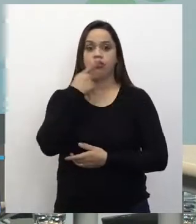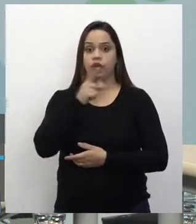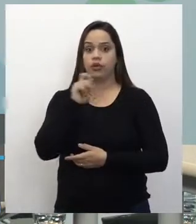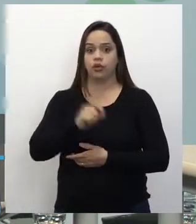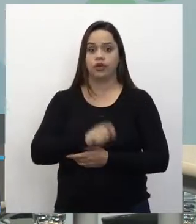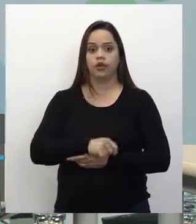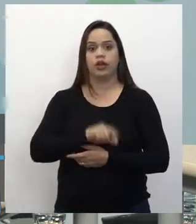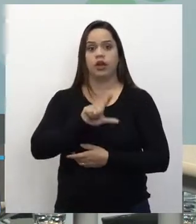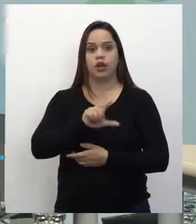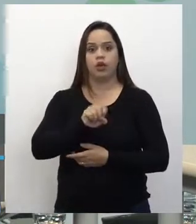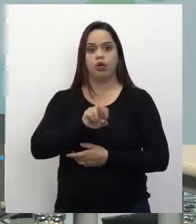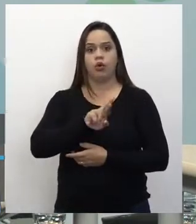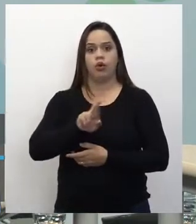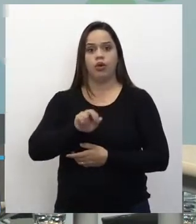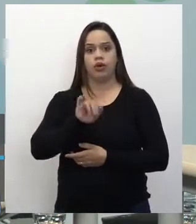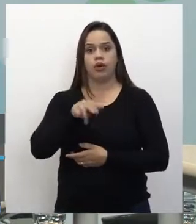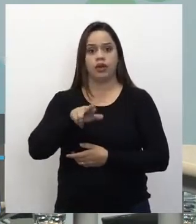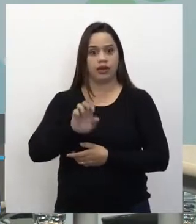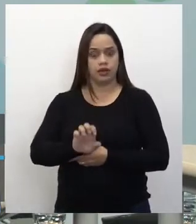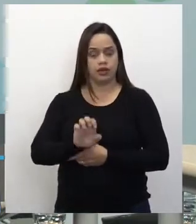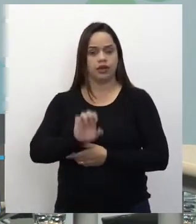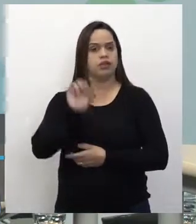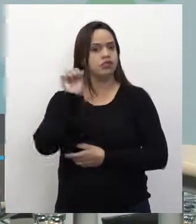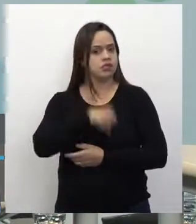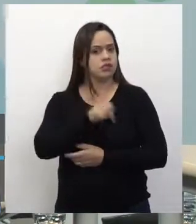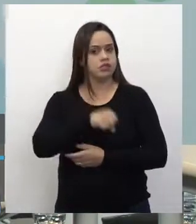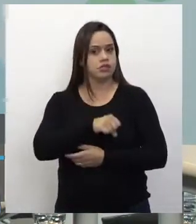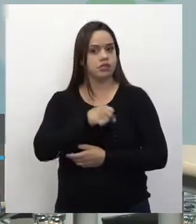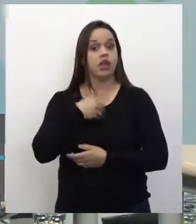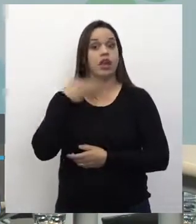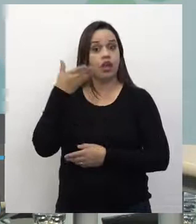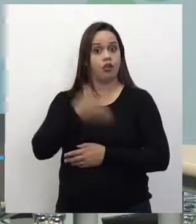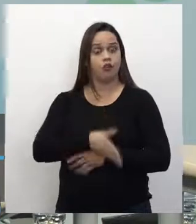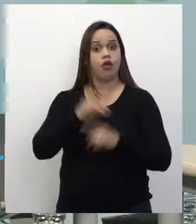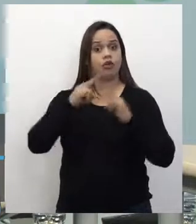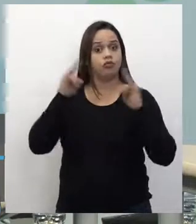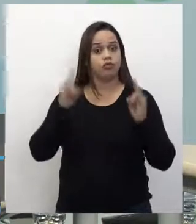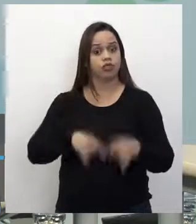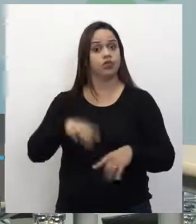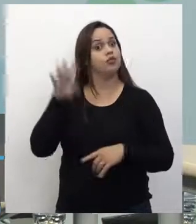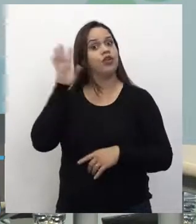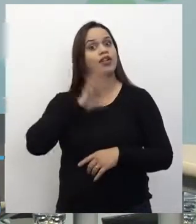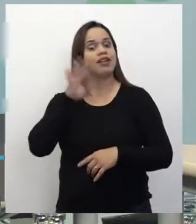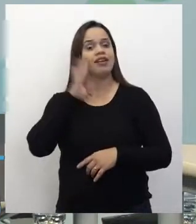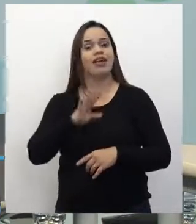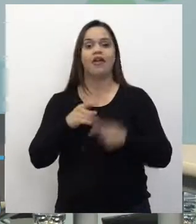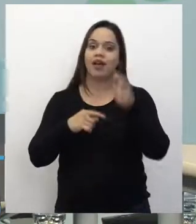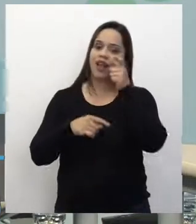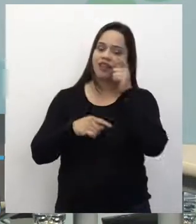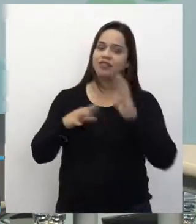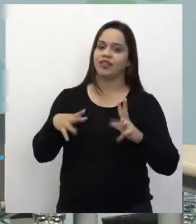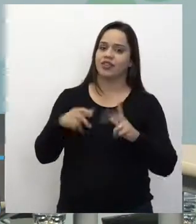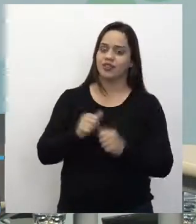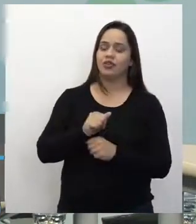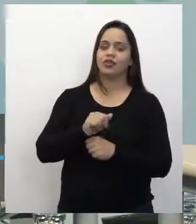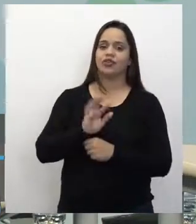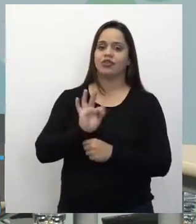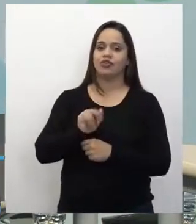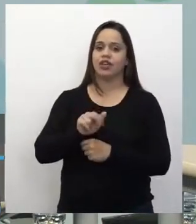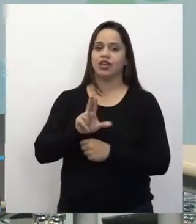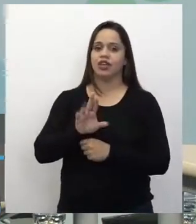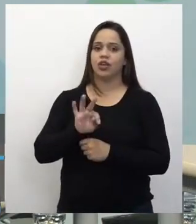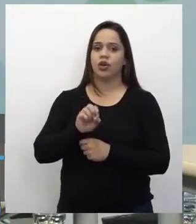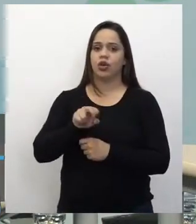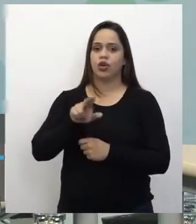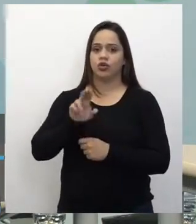a Lohane, né? Ela falou que sim, ela foi em um circo e foi legal, que ela viu os fantoches lá nesse circo.